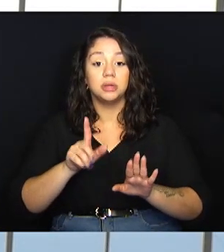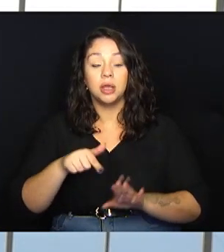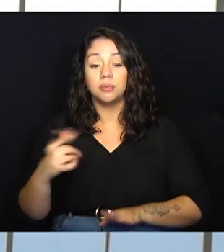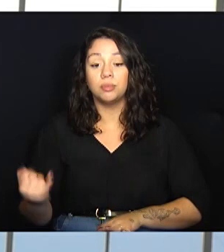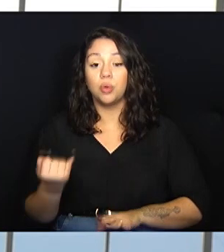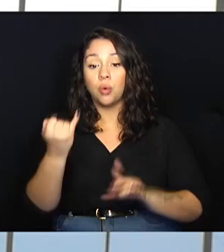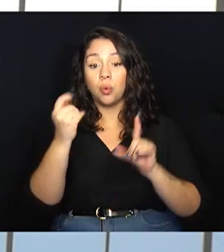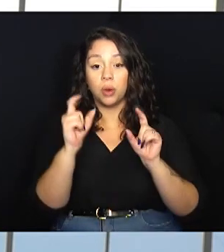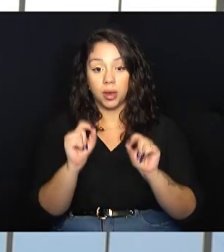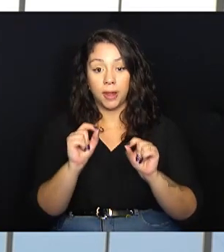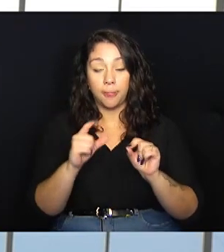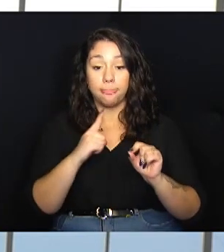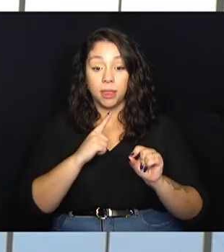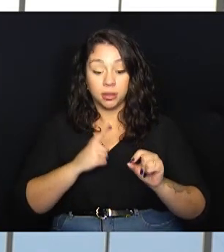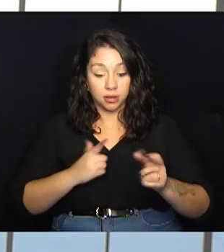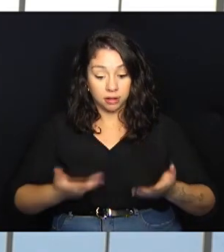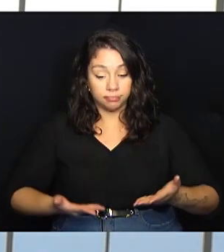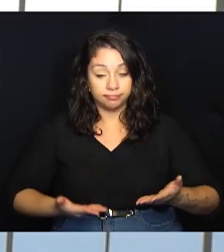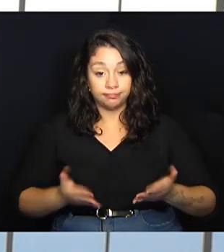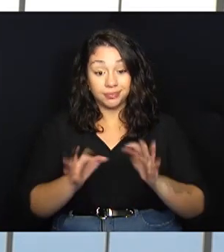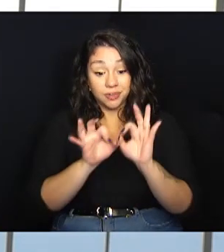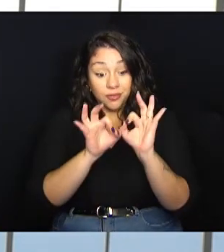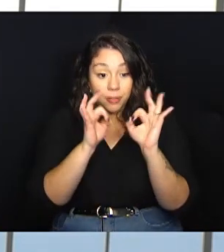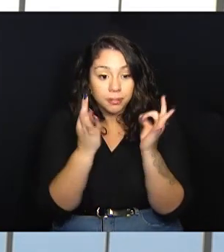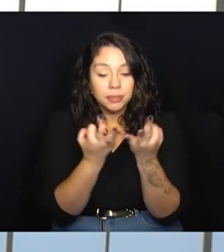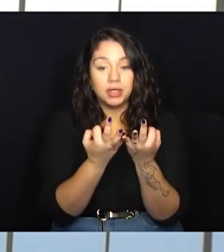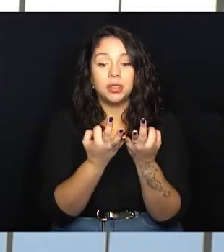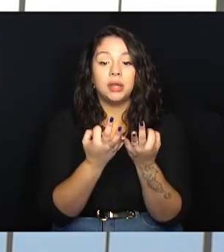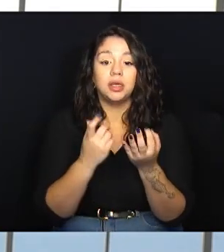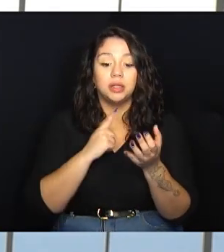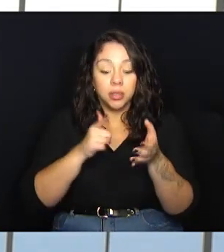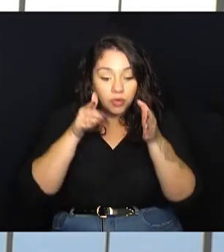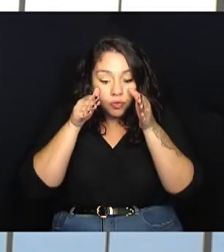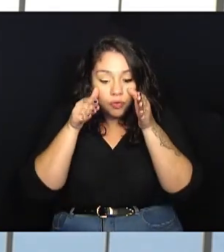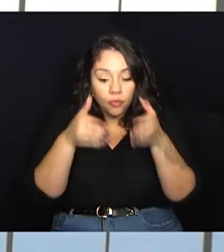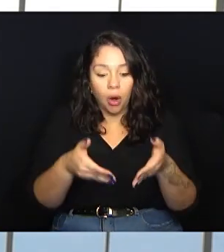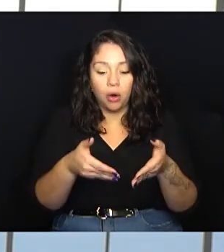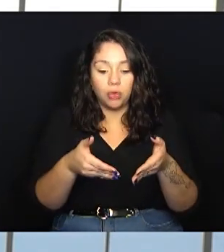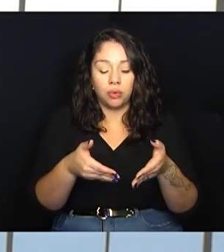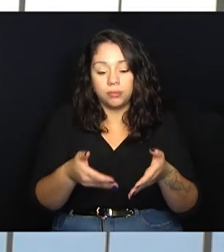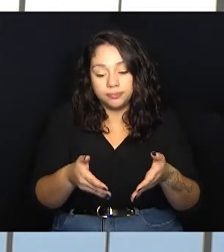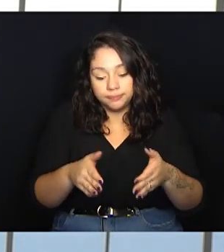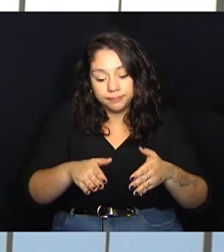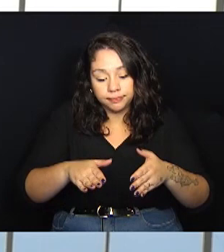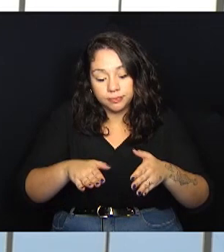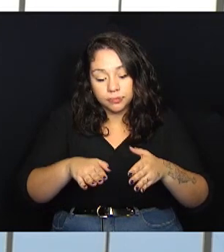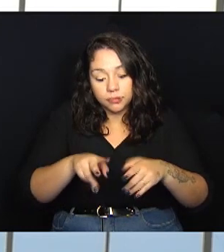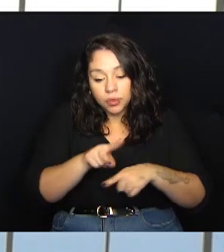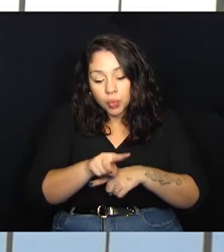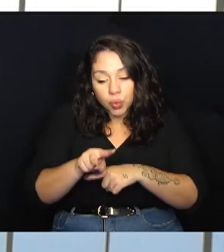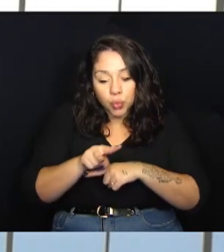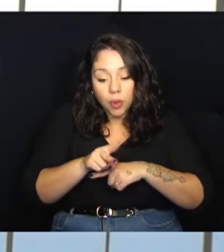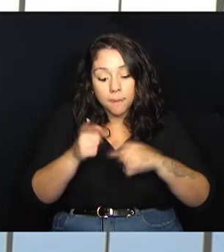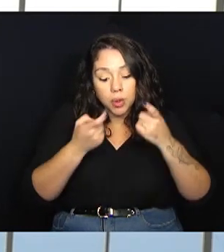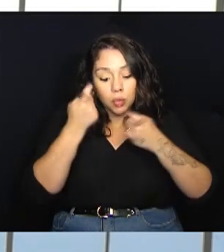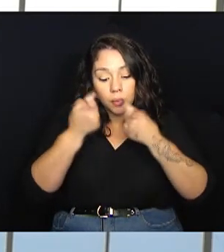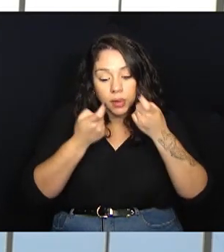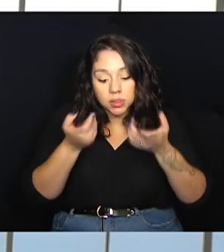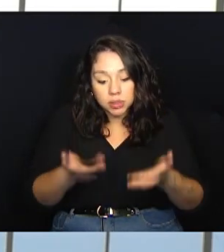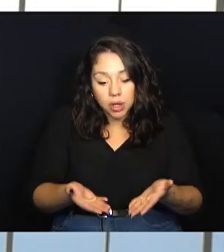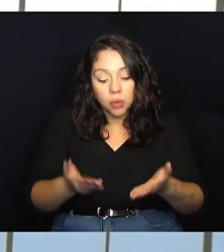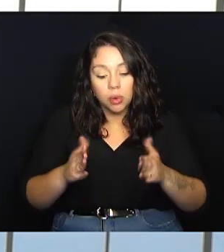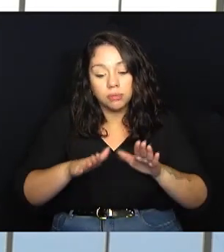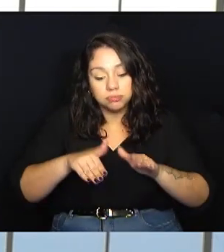né, uma família que está voltada para a sua criação, né, para as suas preocupações, né, para o primeiro passo,